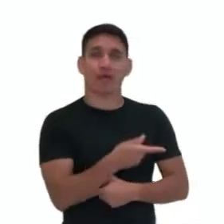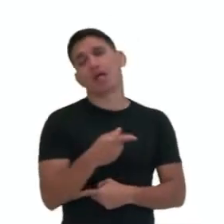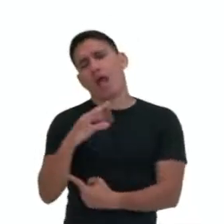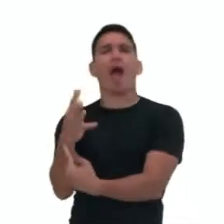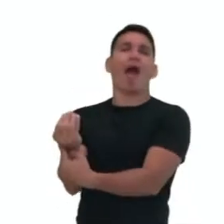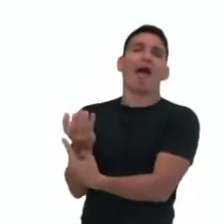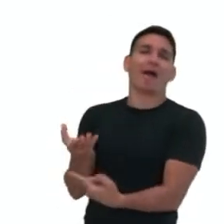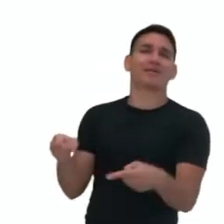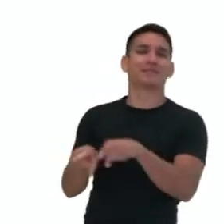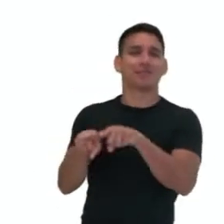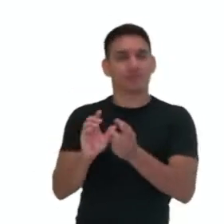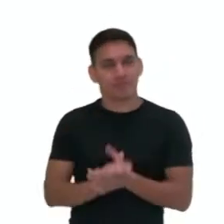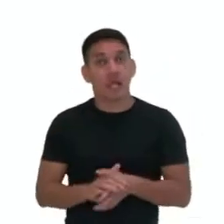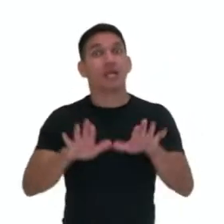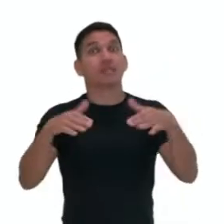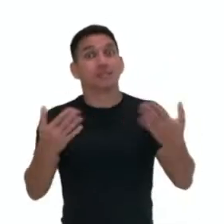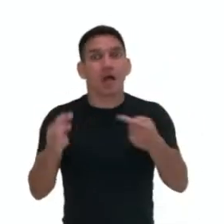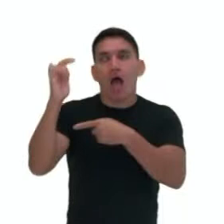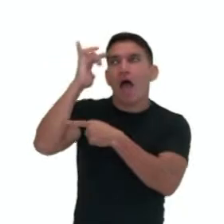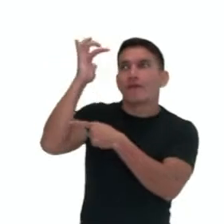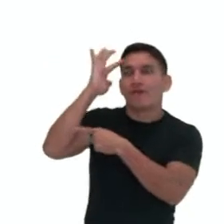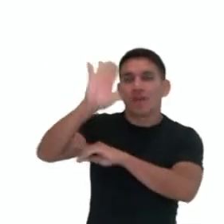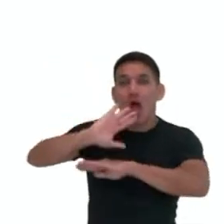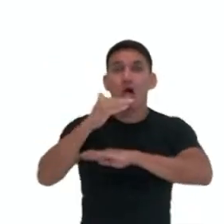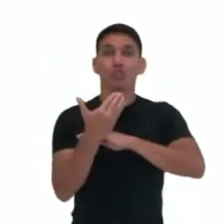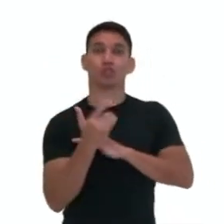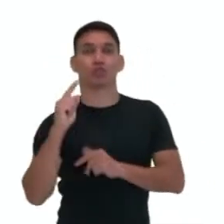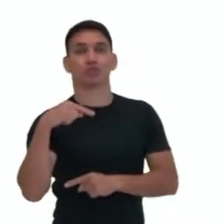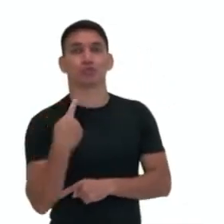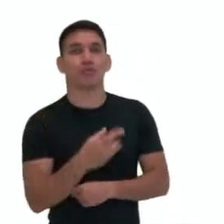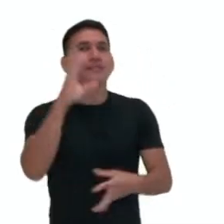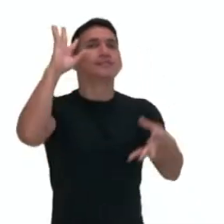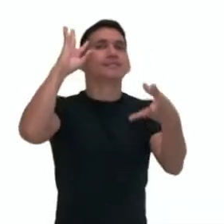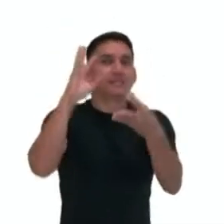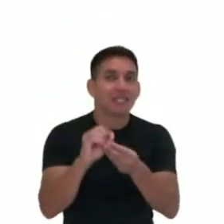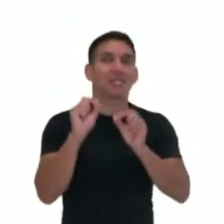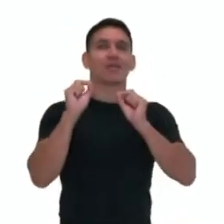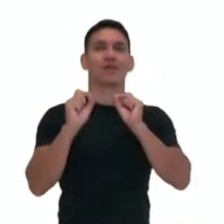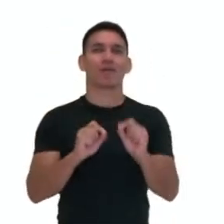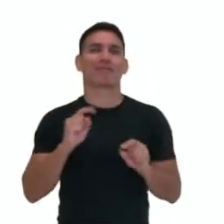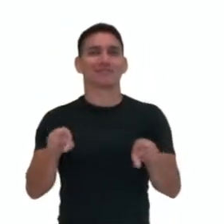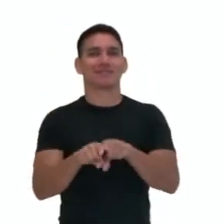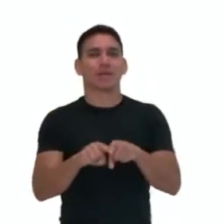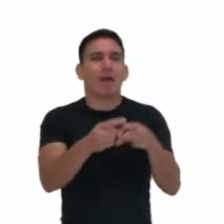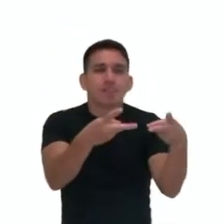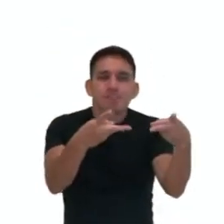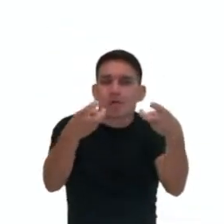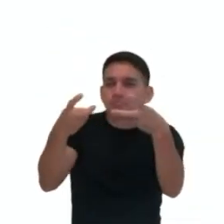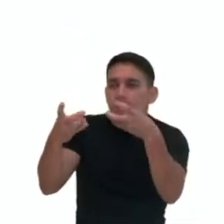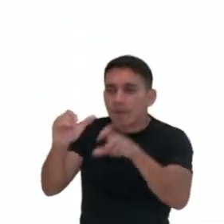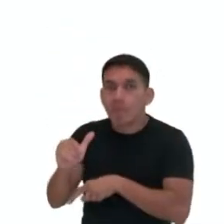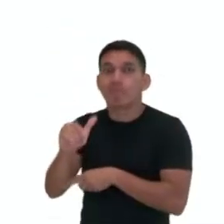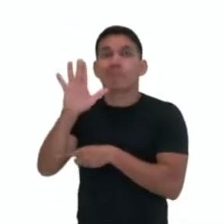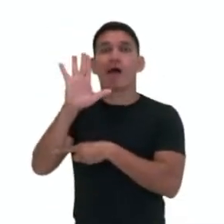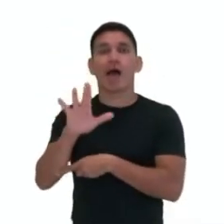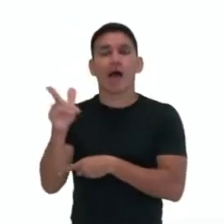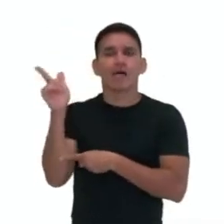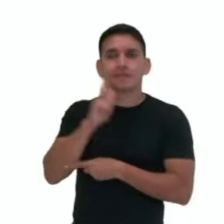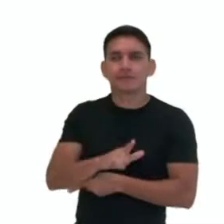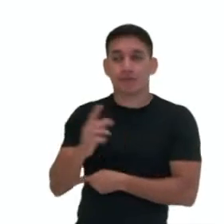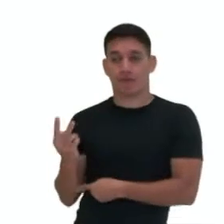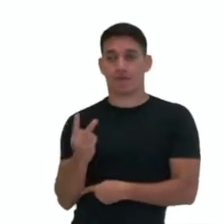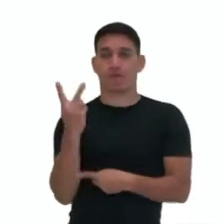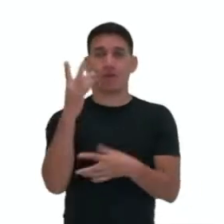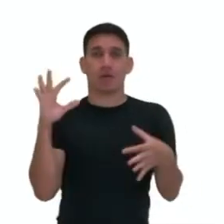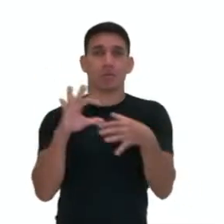E a filosofia nos ajuda a entender e a conferir mais sentido àquilo que